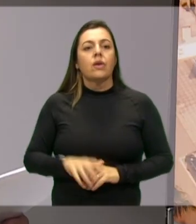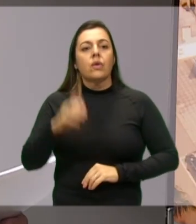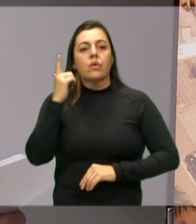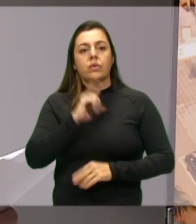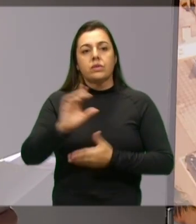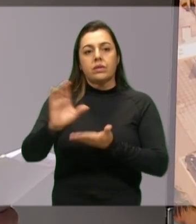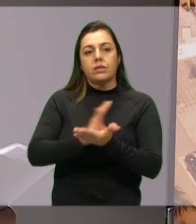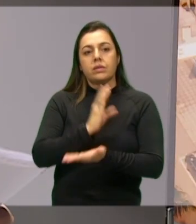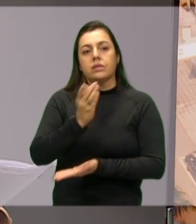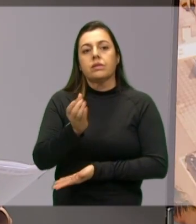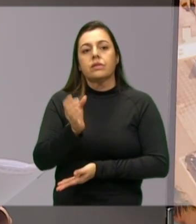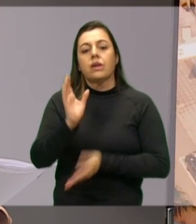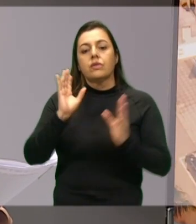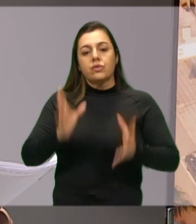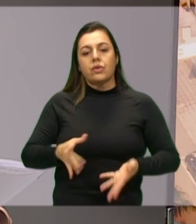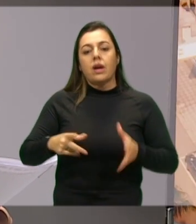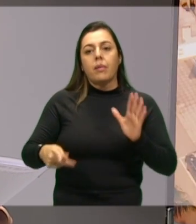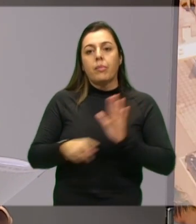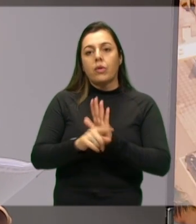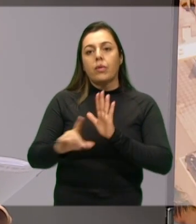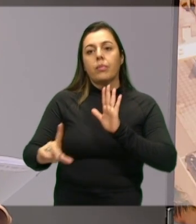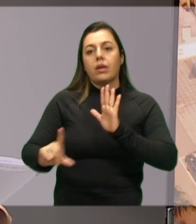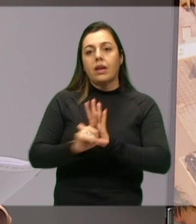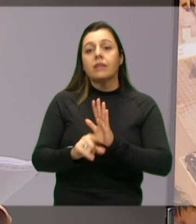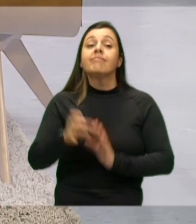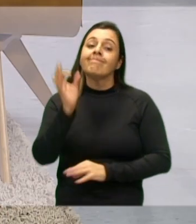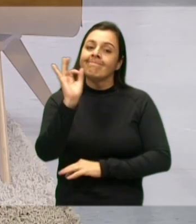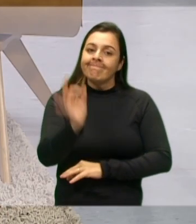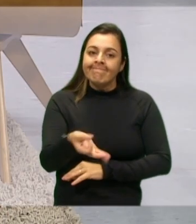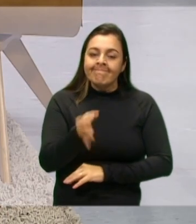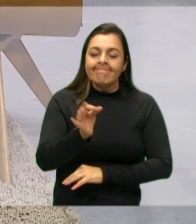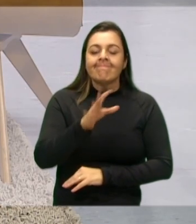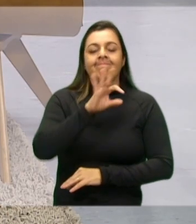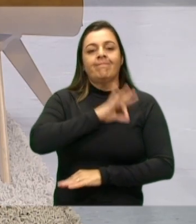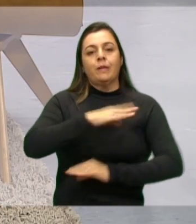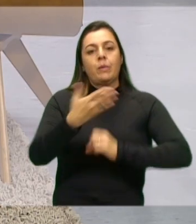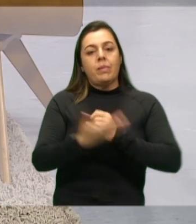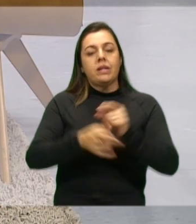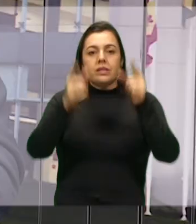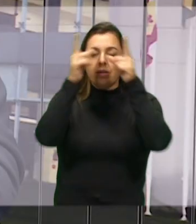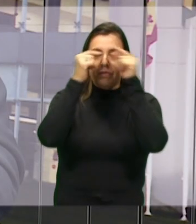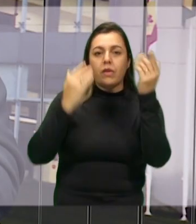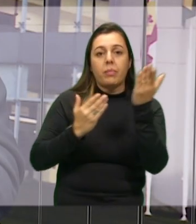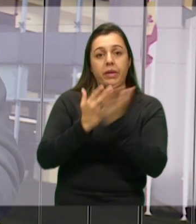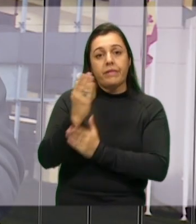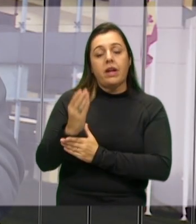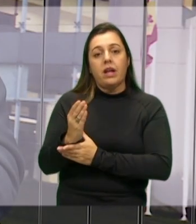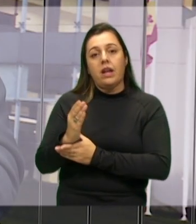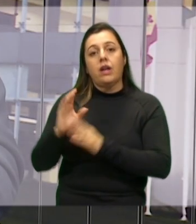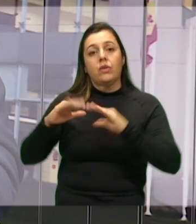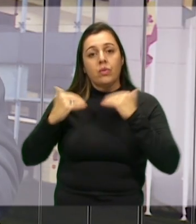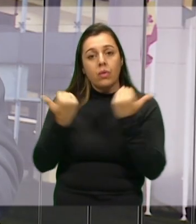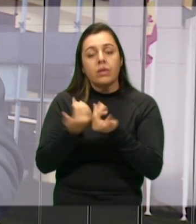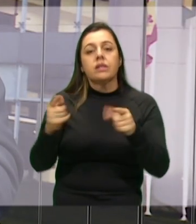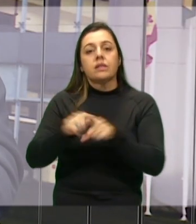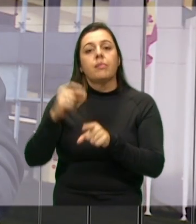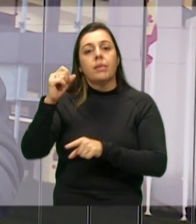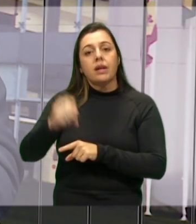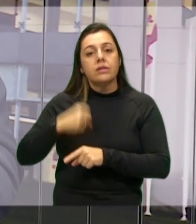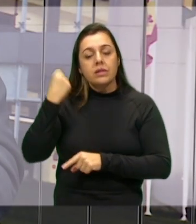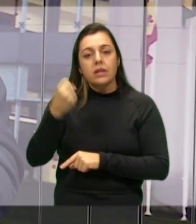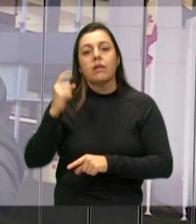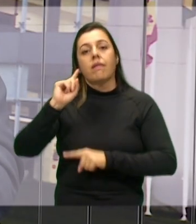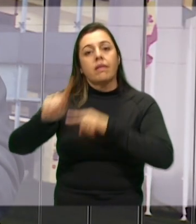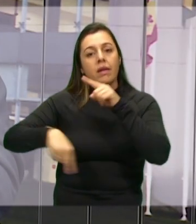poder receber algo que já é previsto em lei, vereador. Exato. O piso da enfermagem ele foi aprovado pelo Congresso Nacional e pelo Senado.